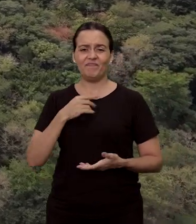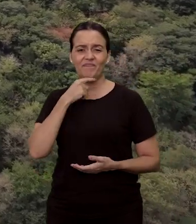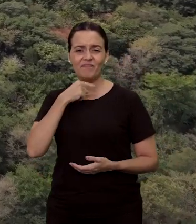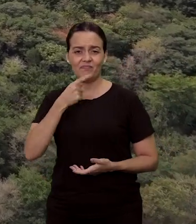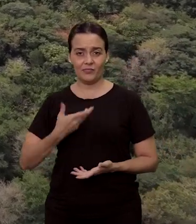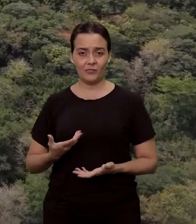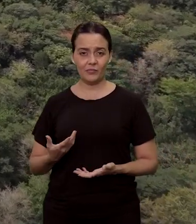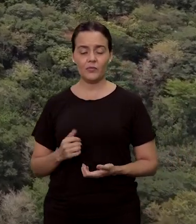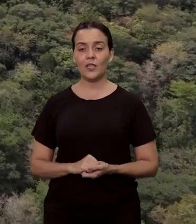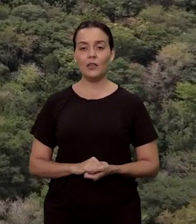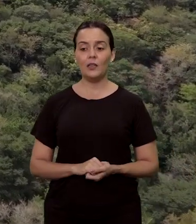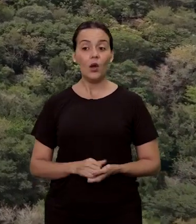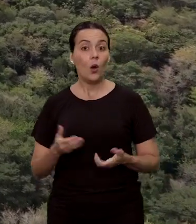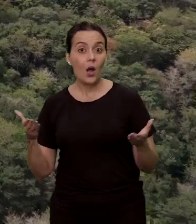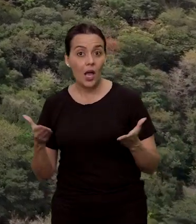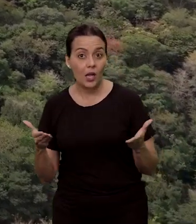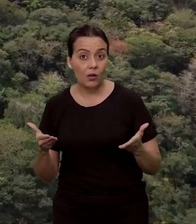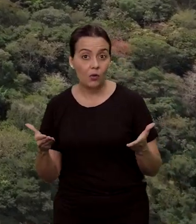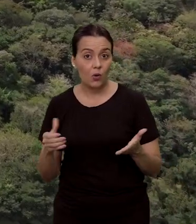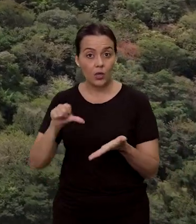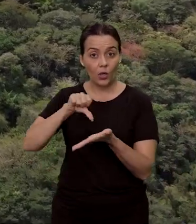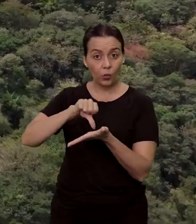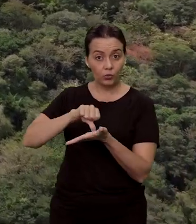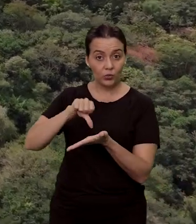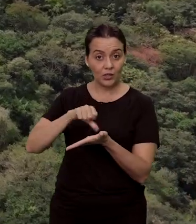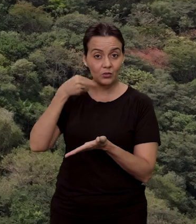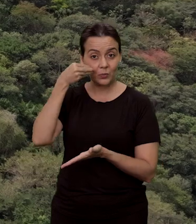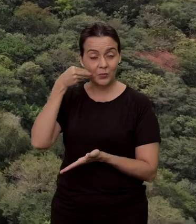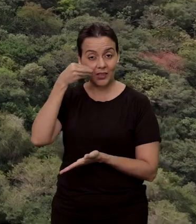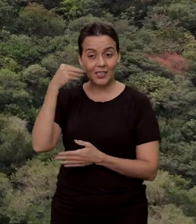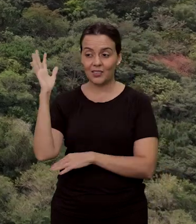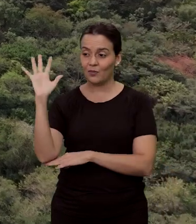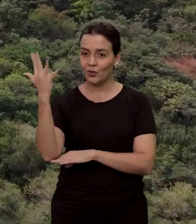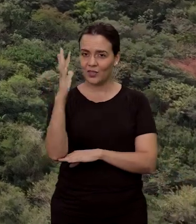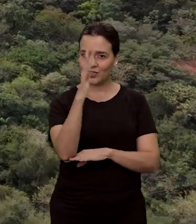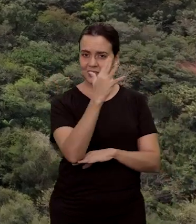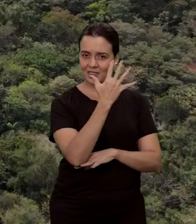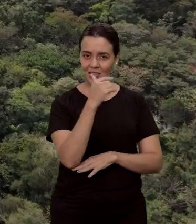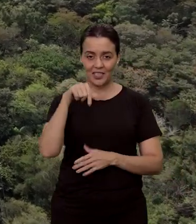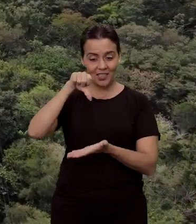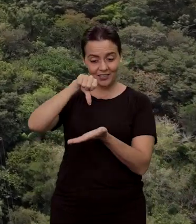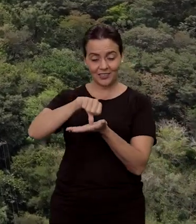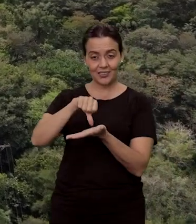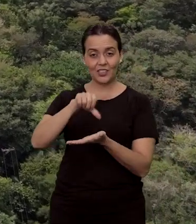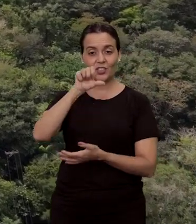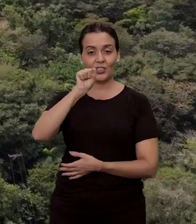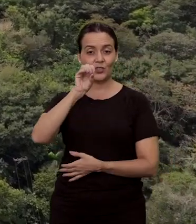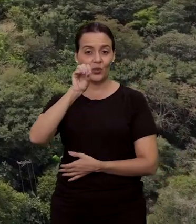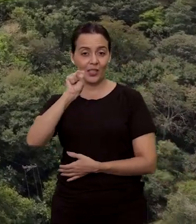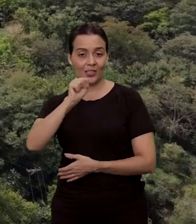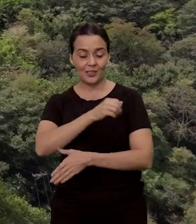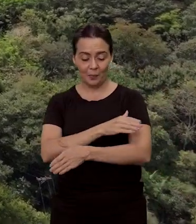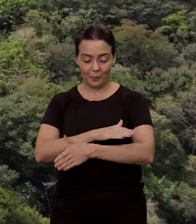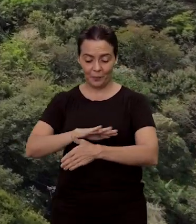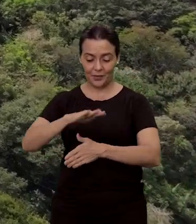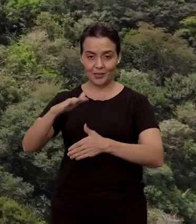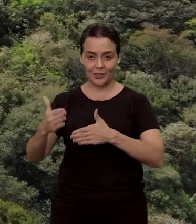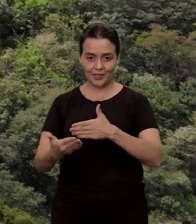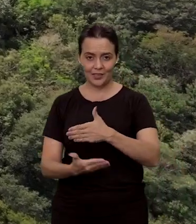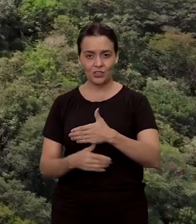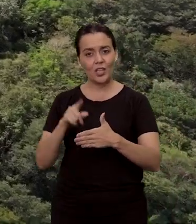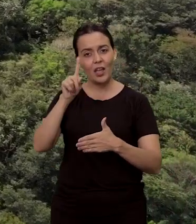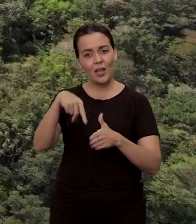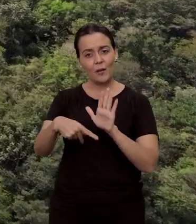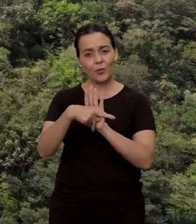Você está chegando num centro de experimentos florestais, que é a sede da SOS Mata Atlântica hoje, que é uma